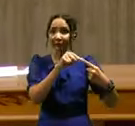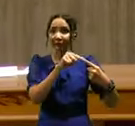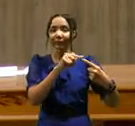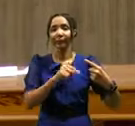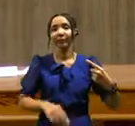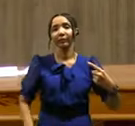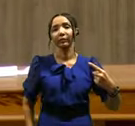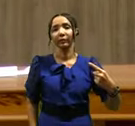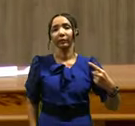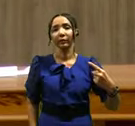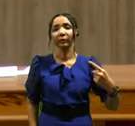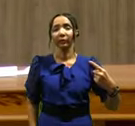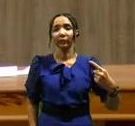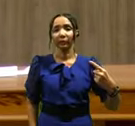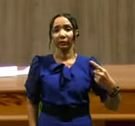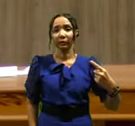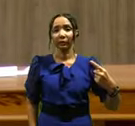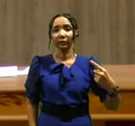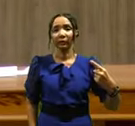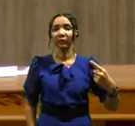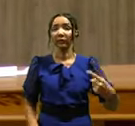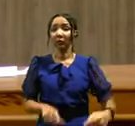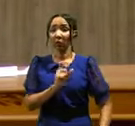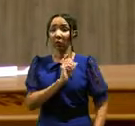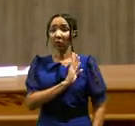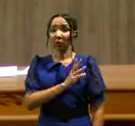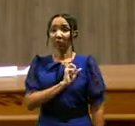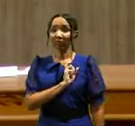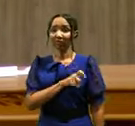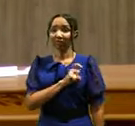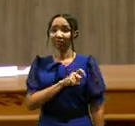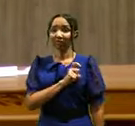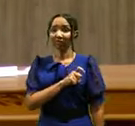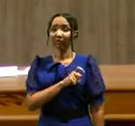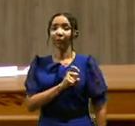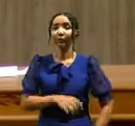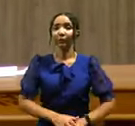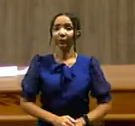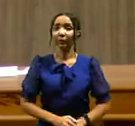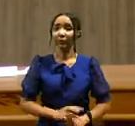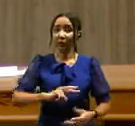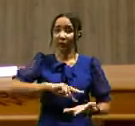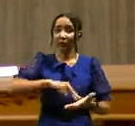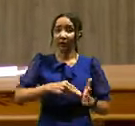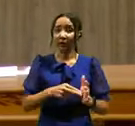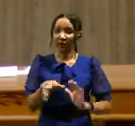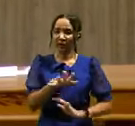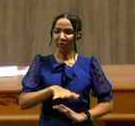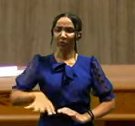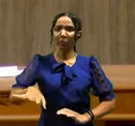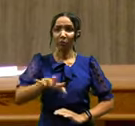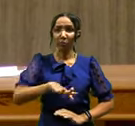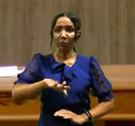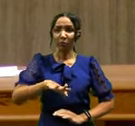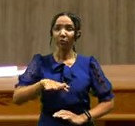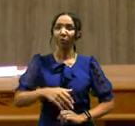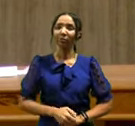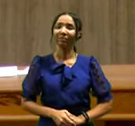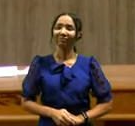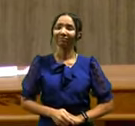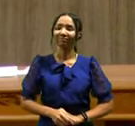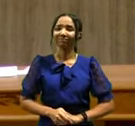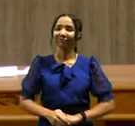crestada o solo rochoso o solo espinhoso e da Boa